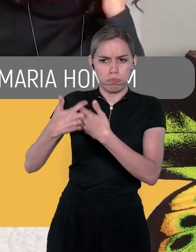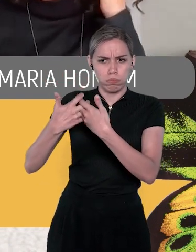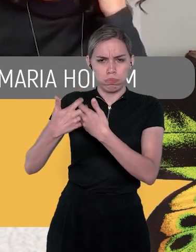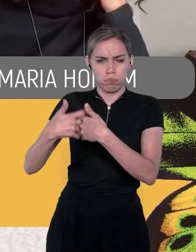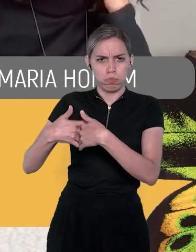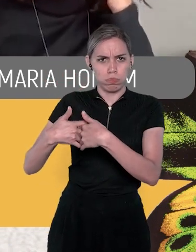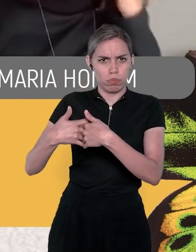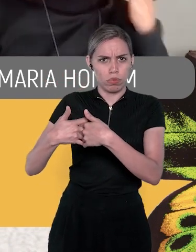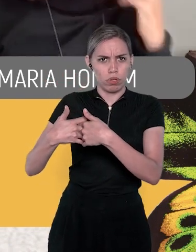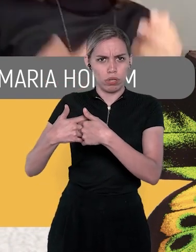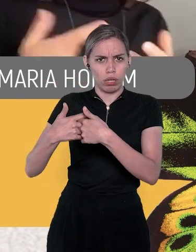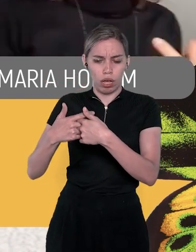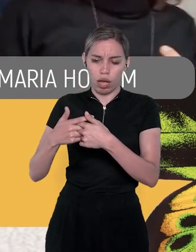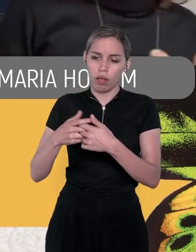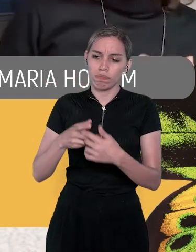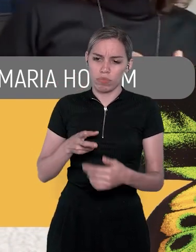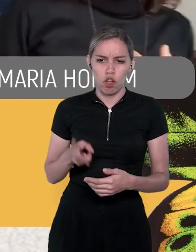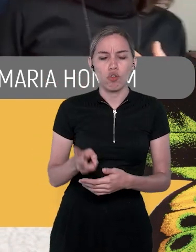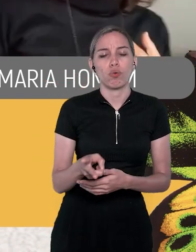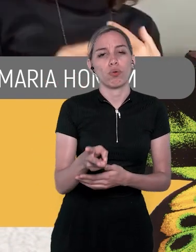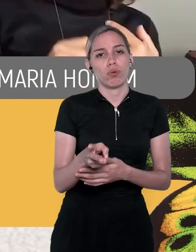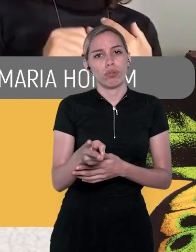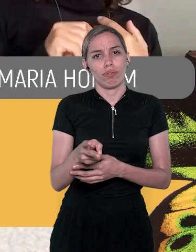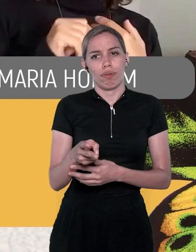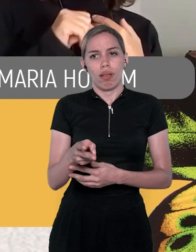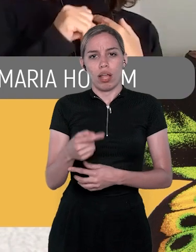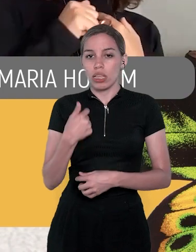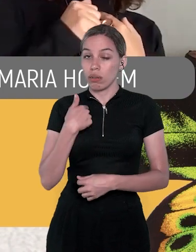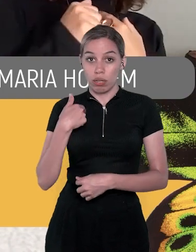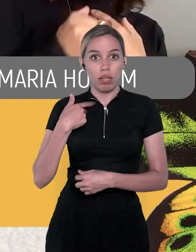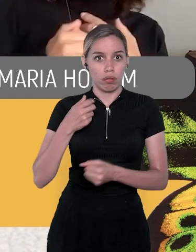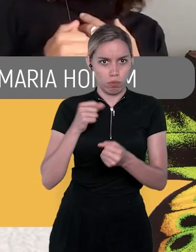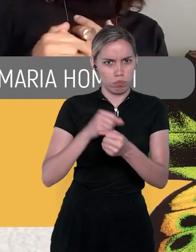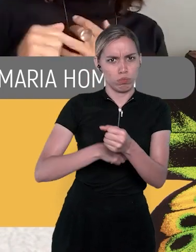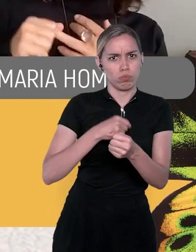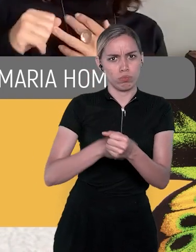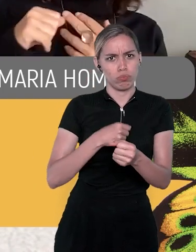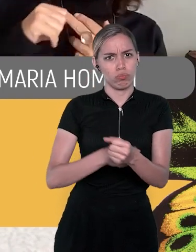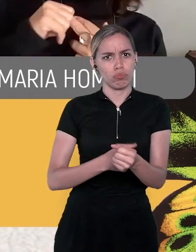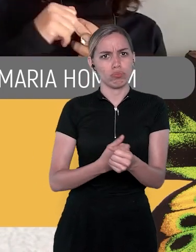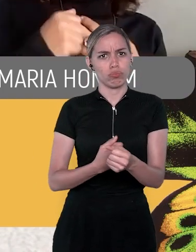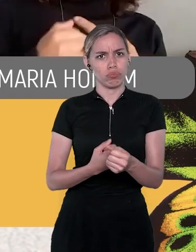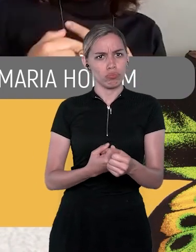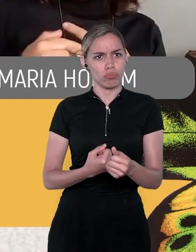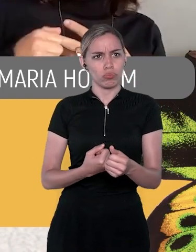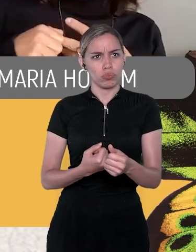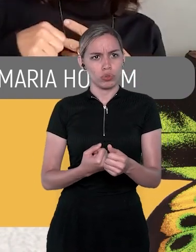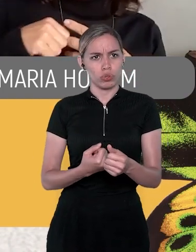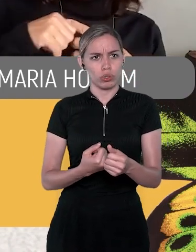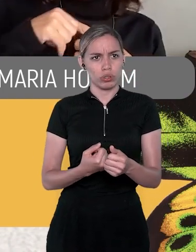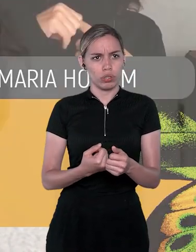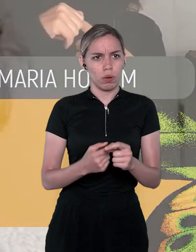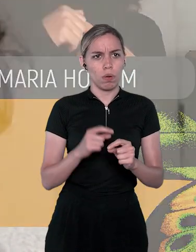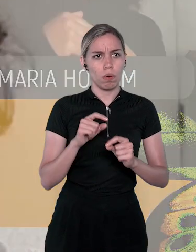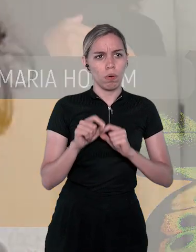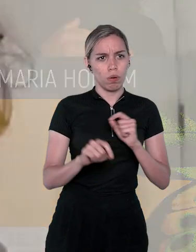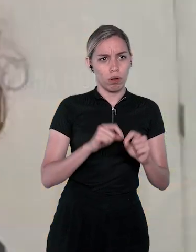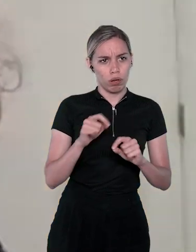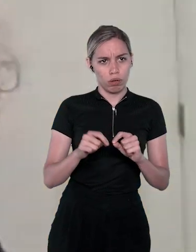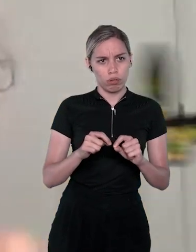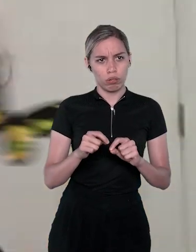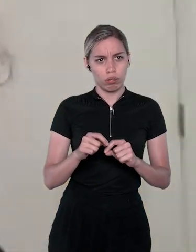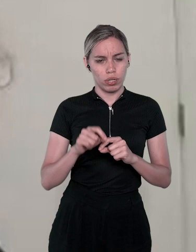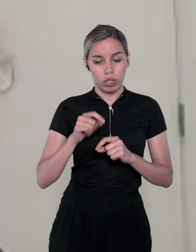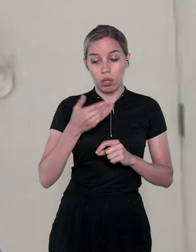lugar de reforço, de luta, de resistência, de o